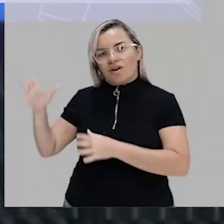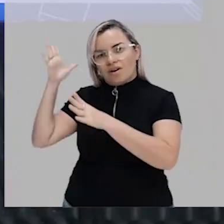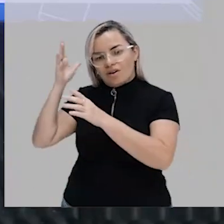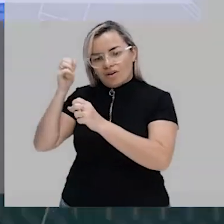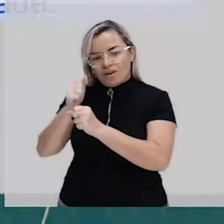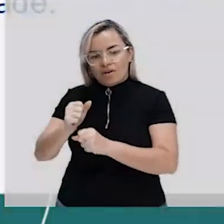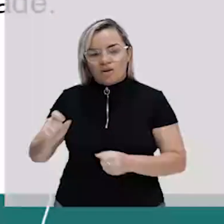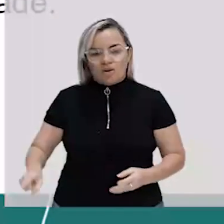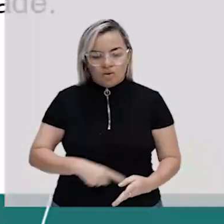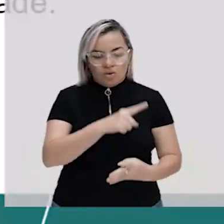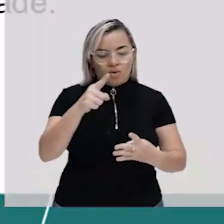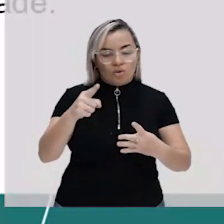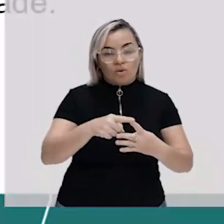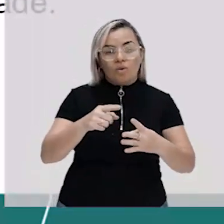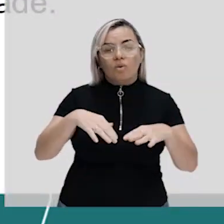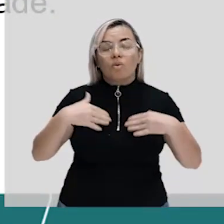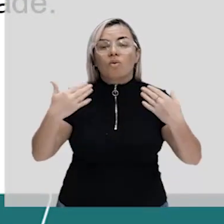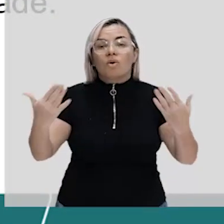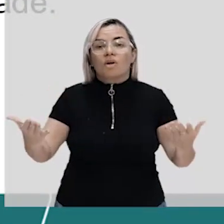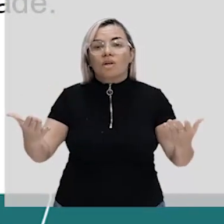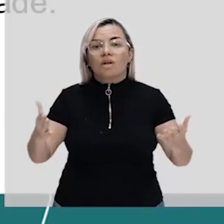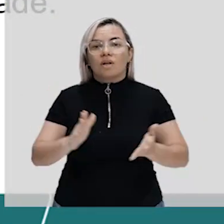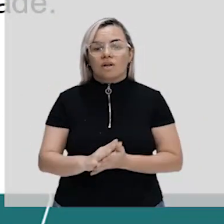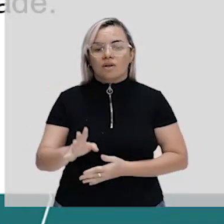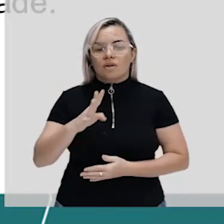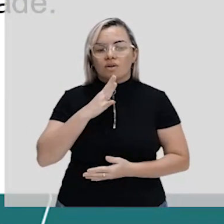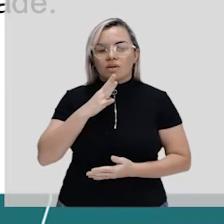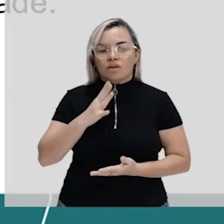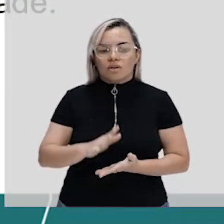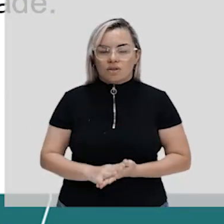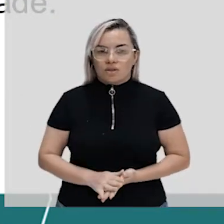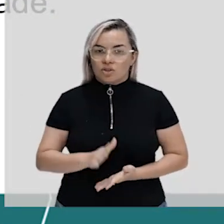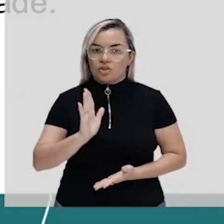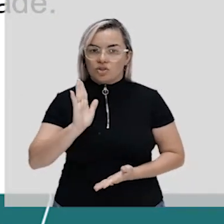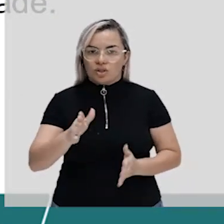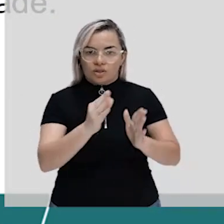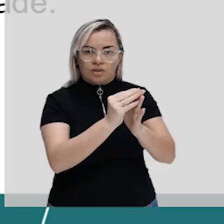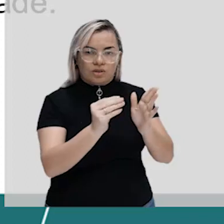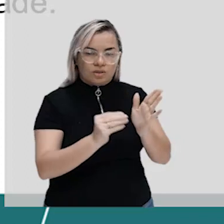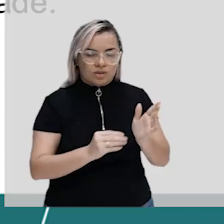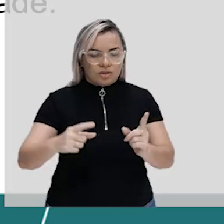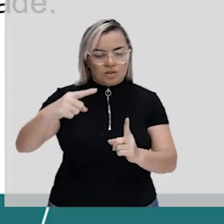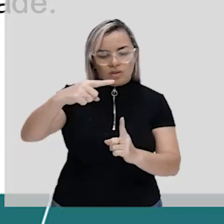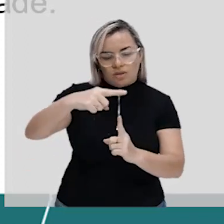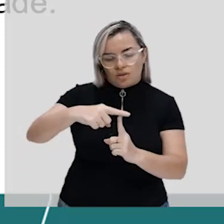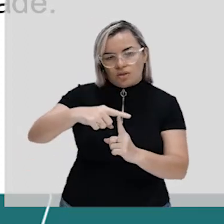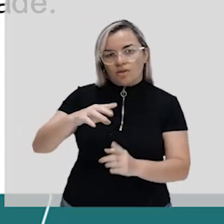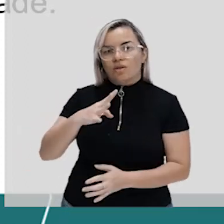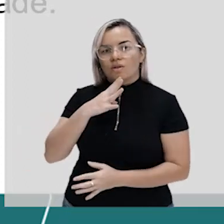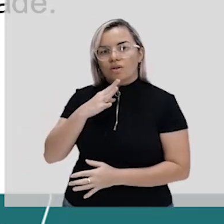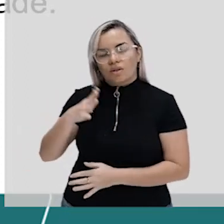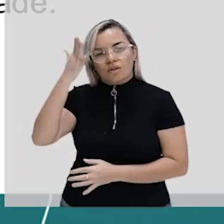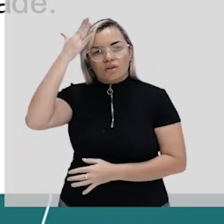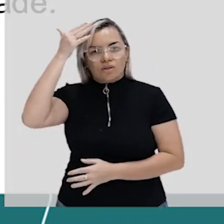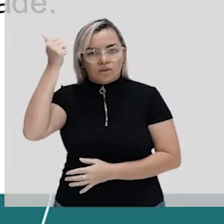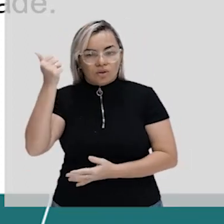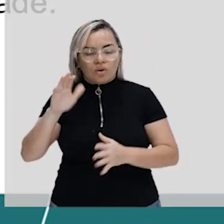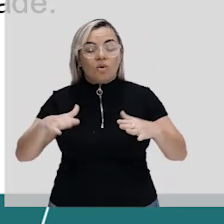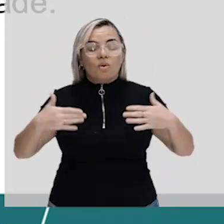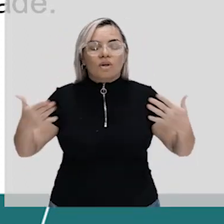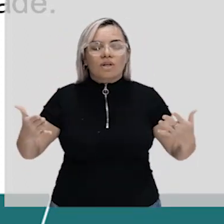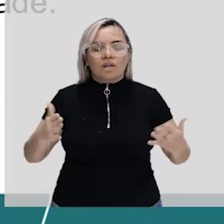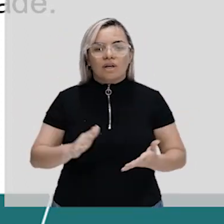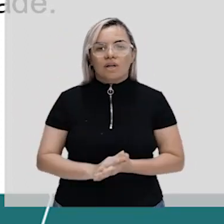que é conhecimento. Já que o conteúdo é tipos de conhecimento, a gente precisa saber o que é